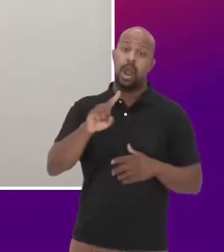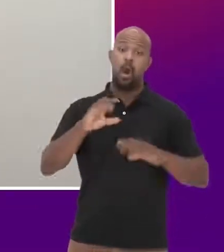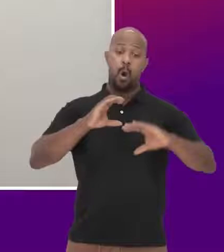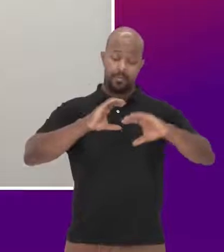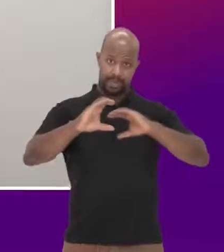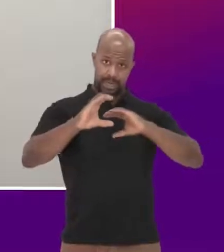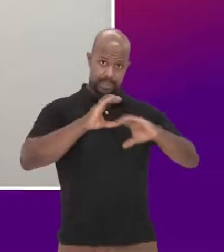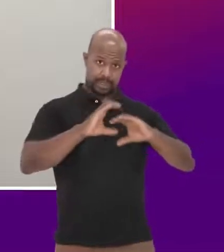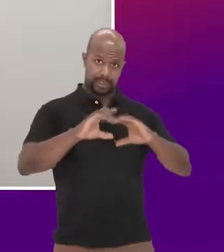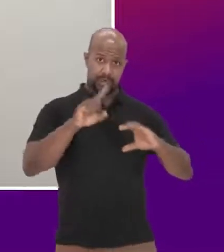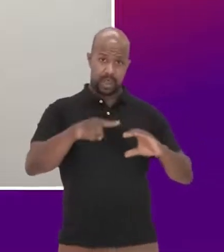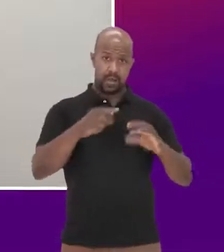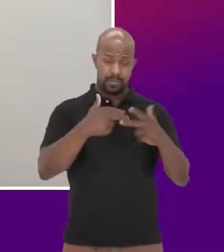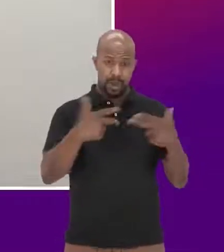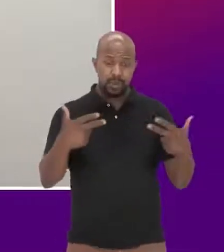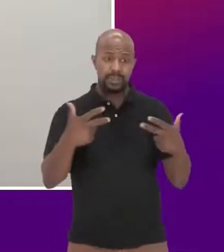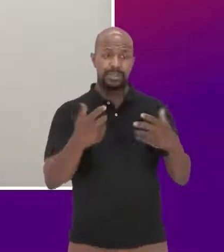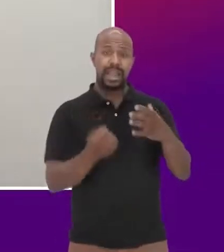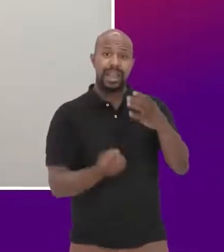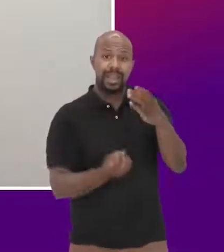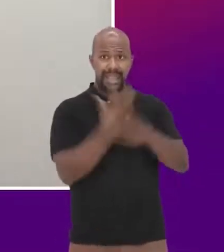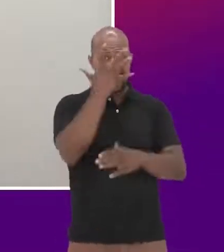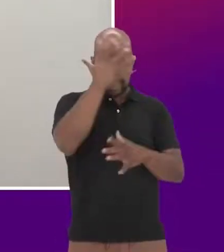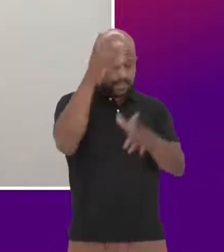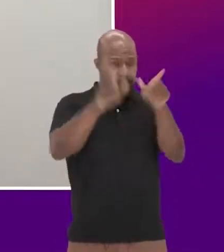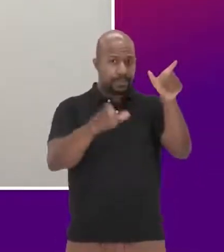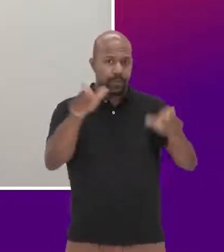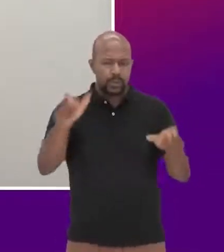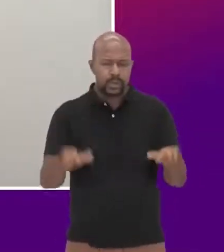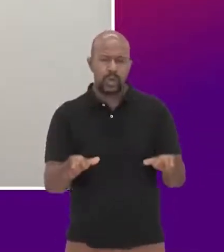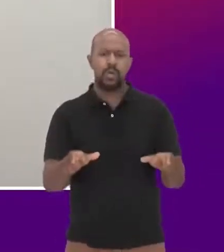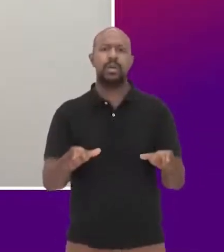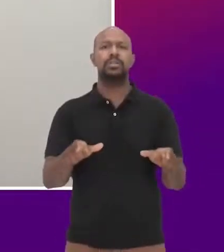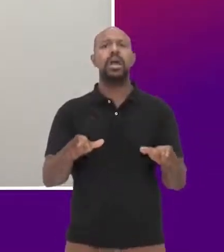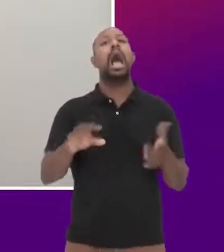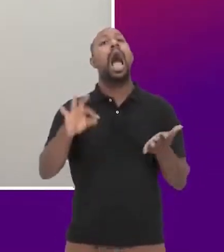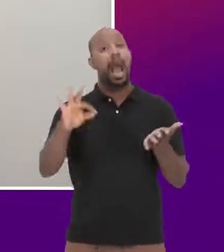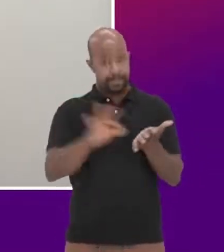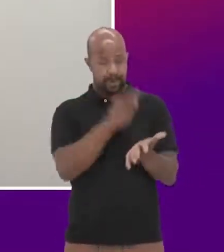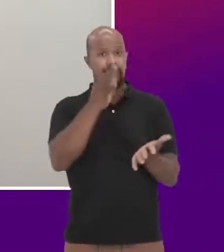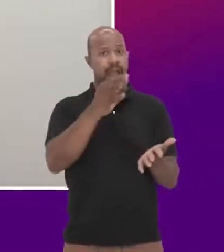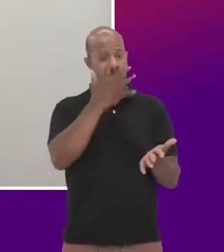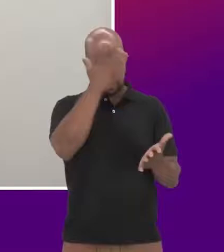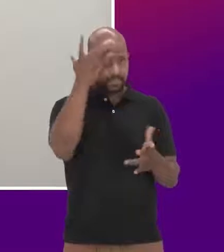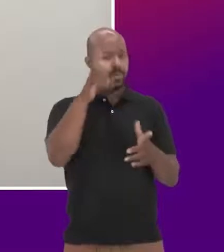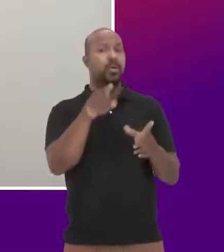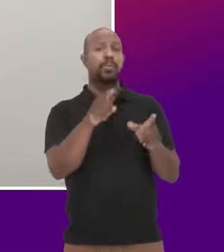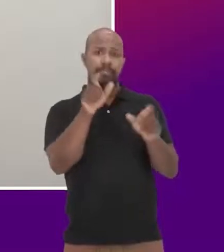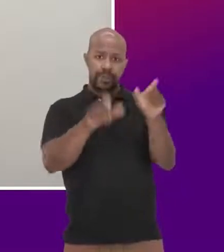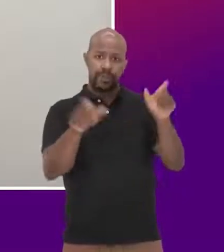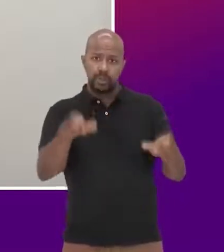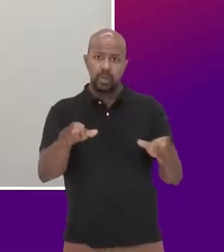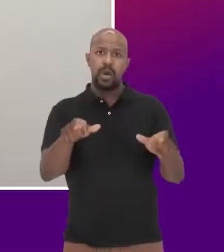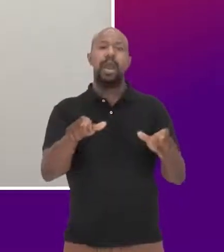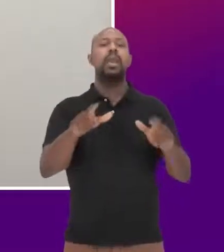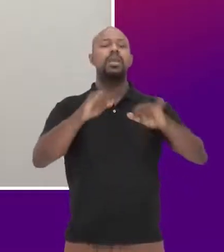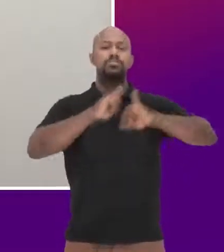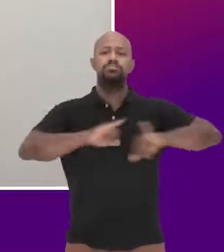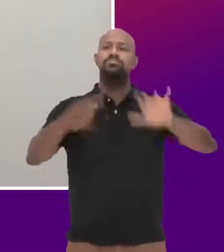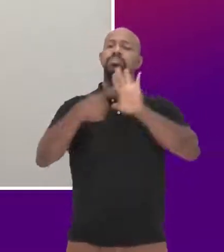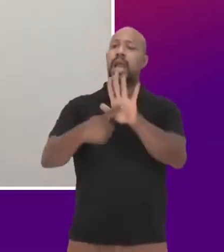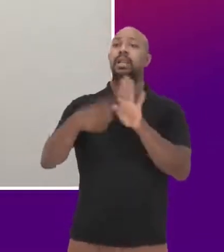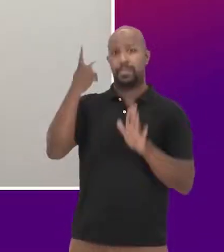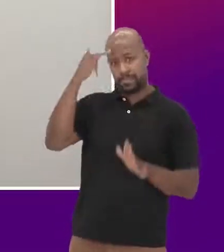uma coisa criada por pessoas, aprovada por pessoas e veiculada para